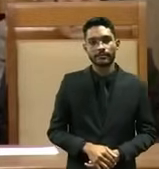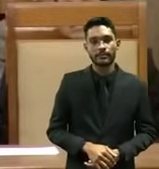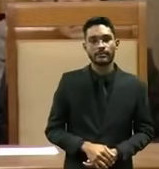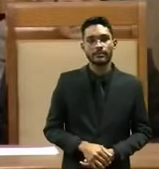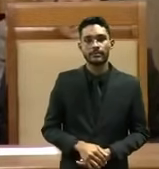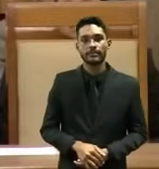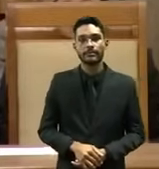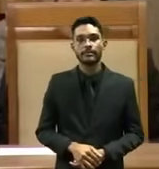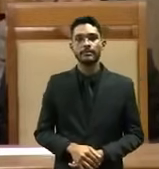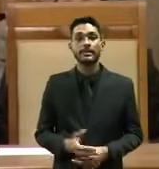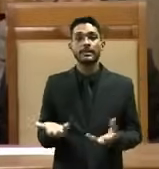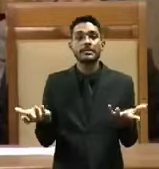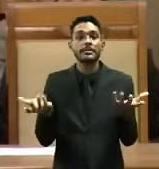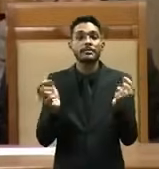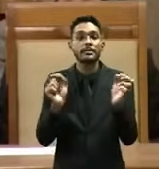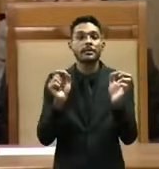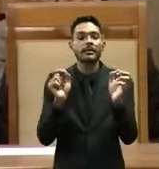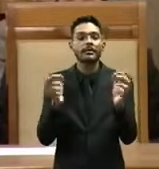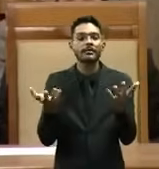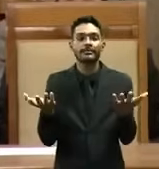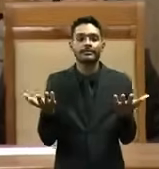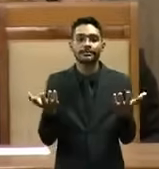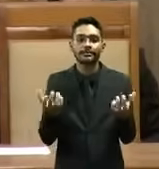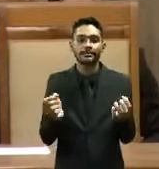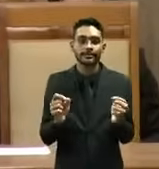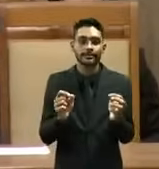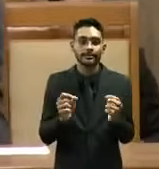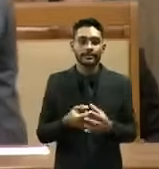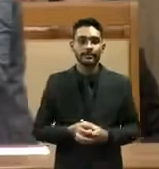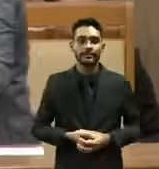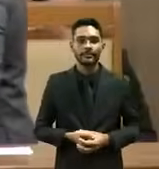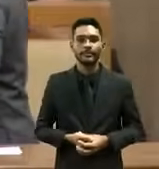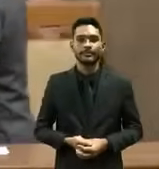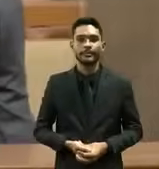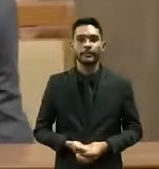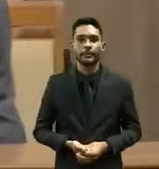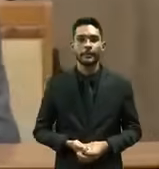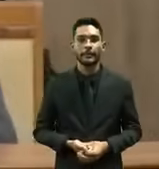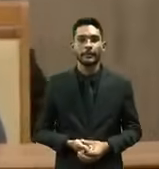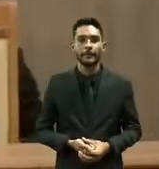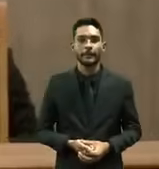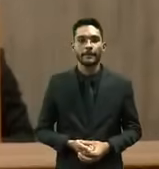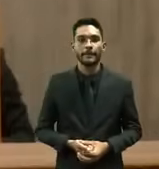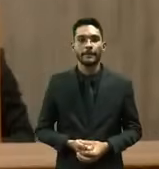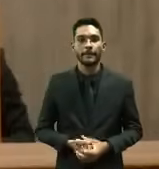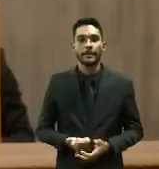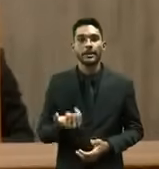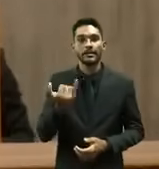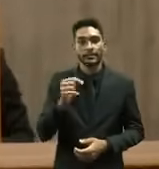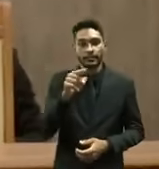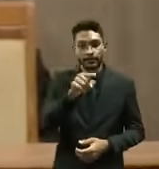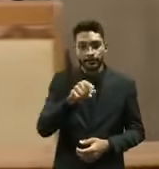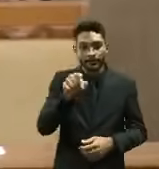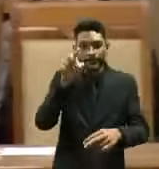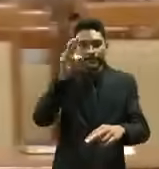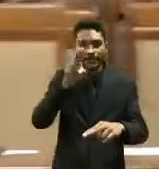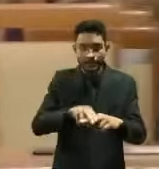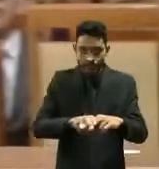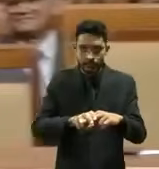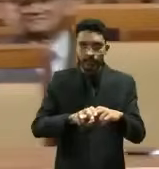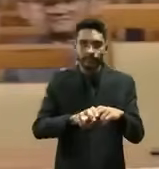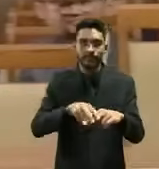o quê meu Deus do céu se tu senta nessa cadeirinha